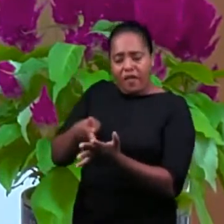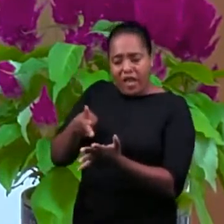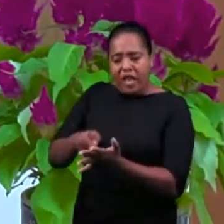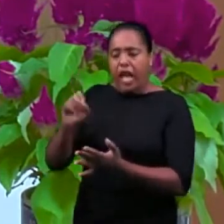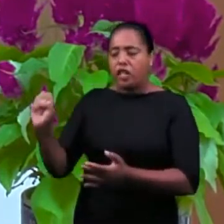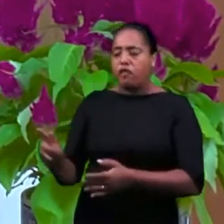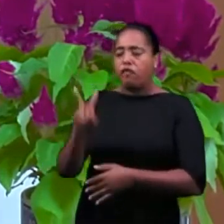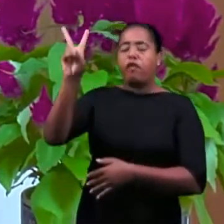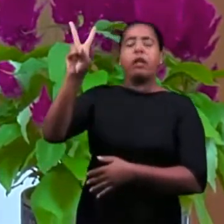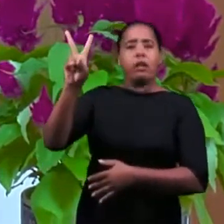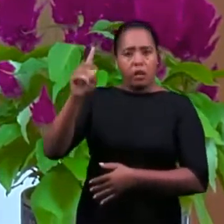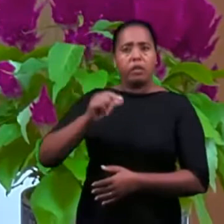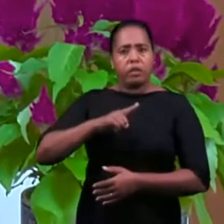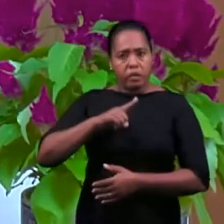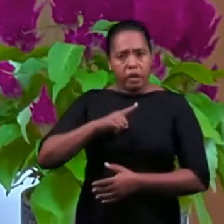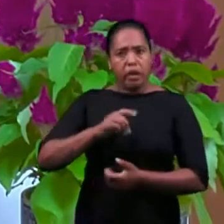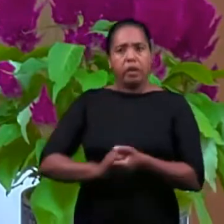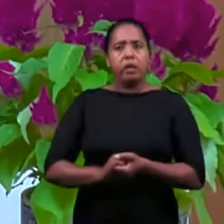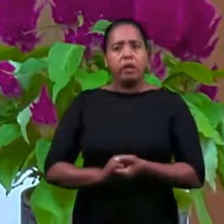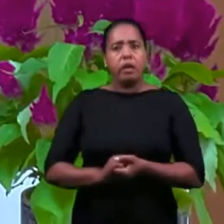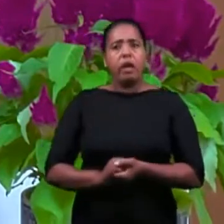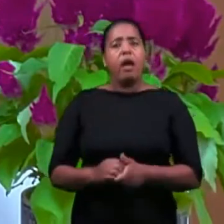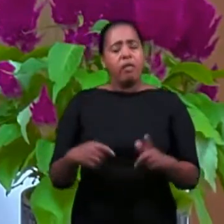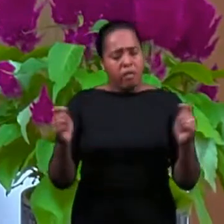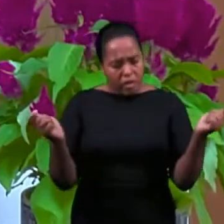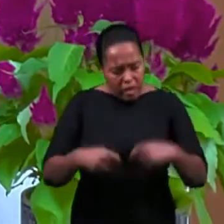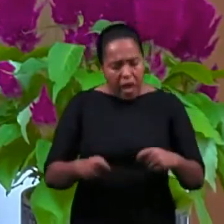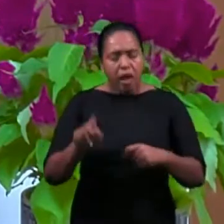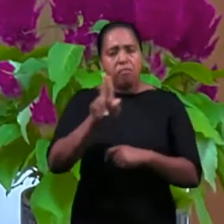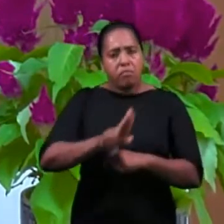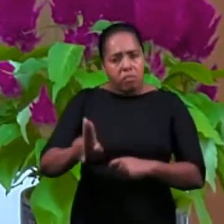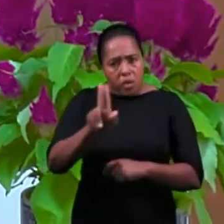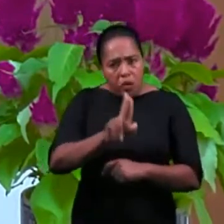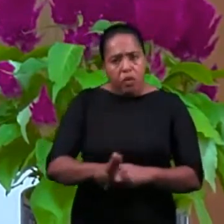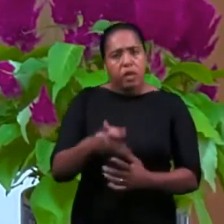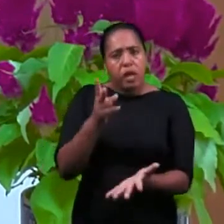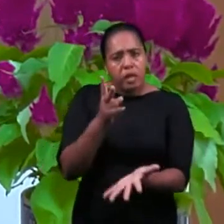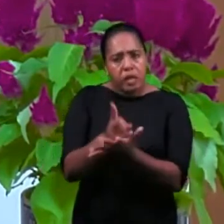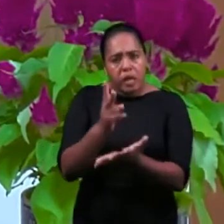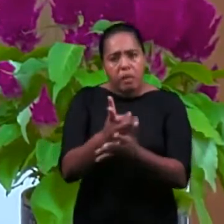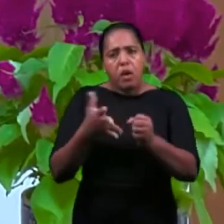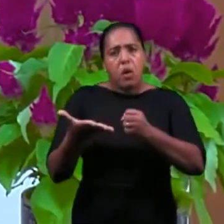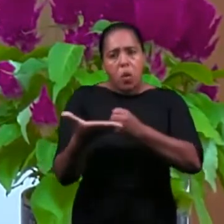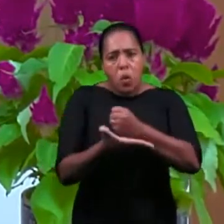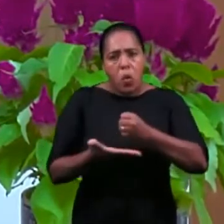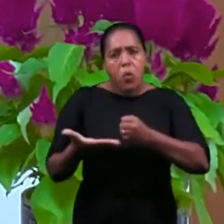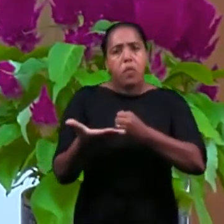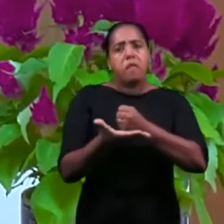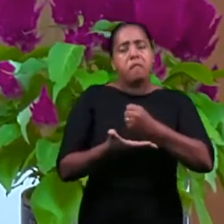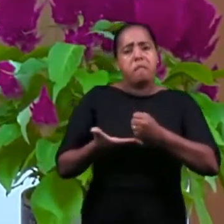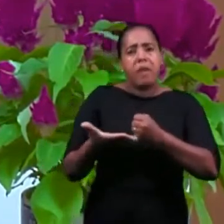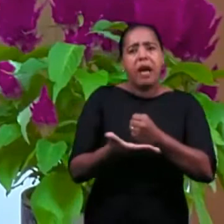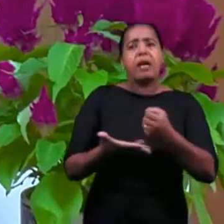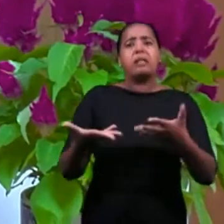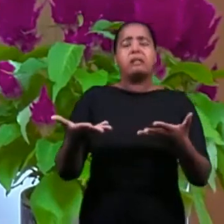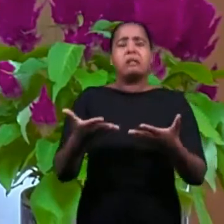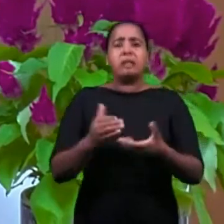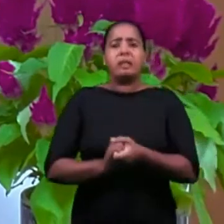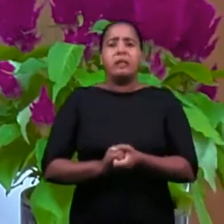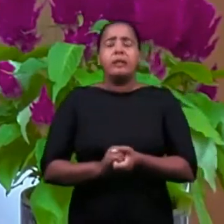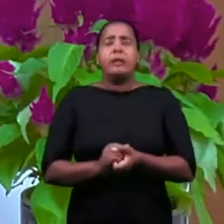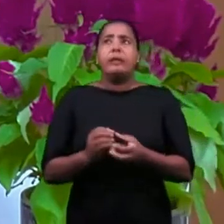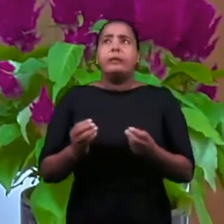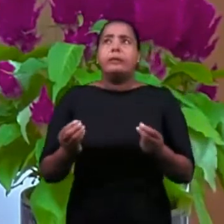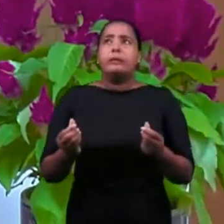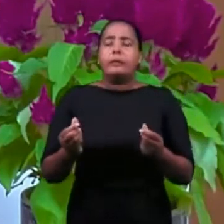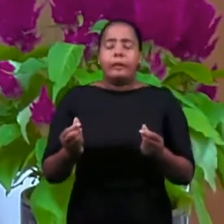valor. A verdade pode ser usada sempre como um elemento, como, vamos dizer, algo que